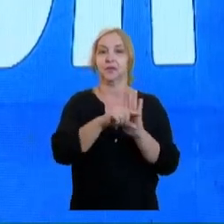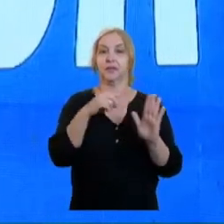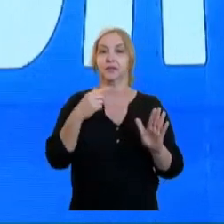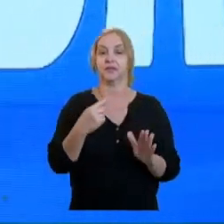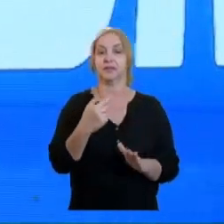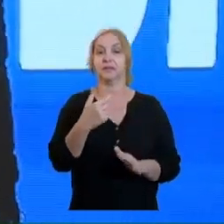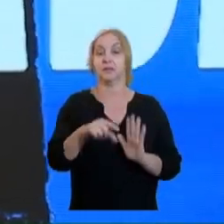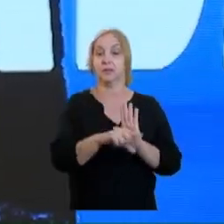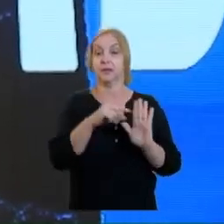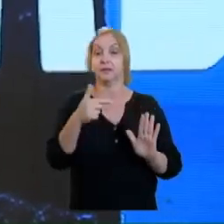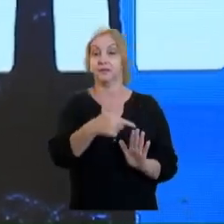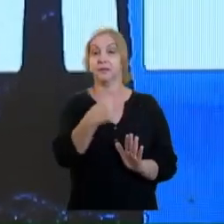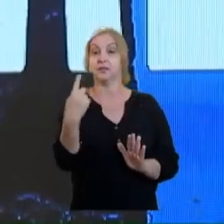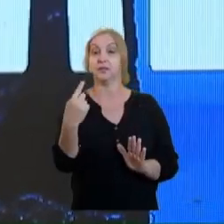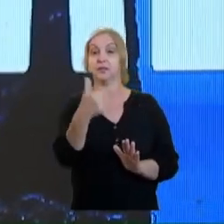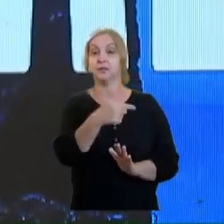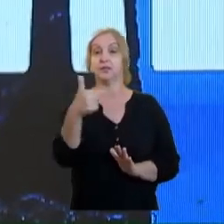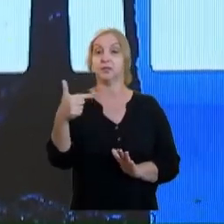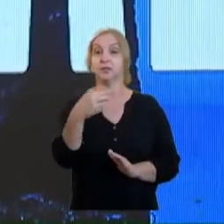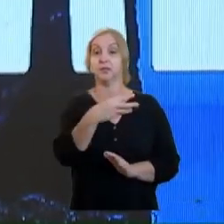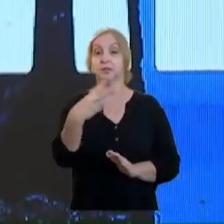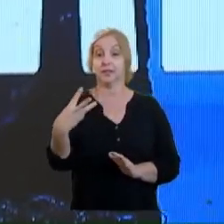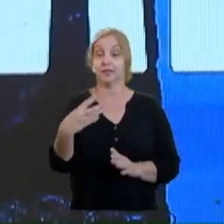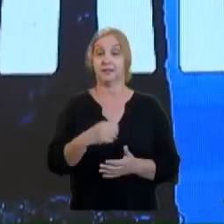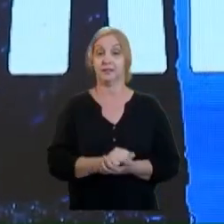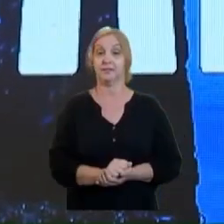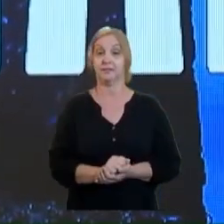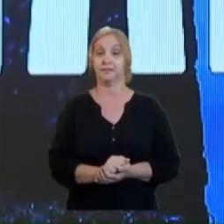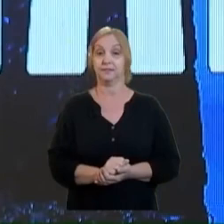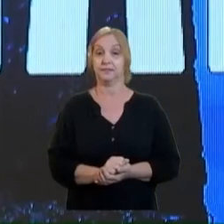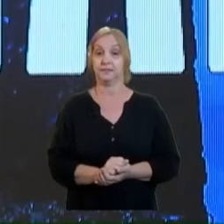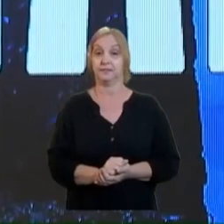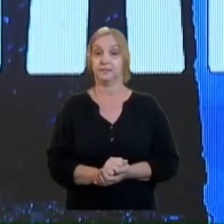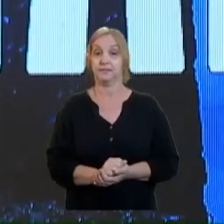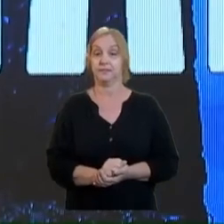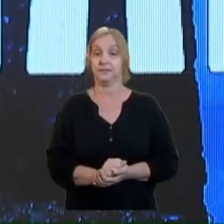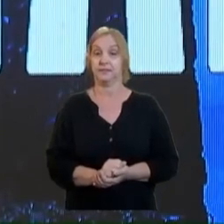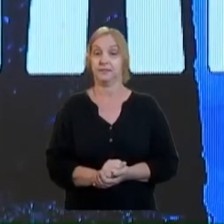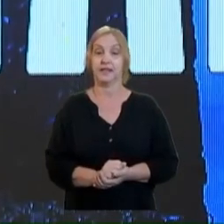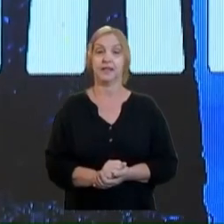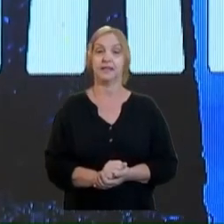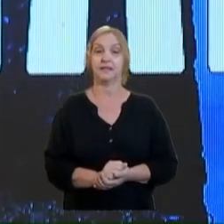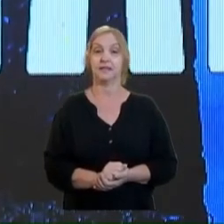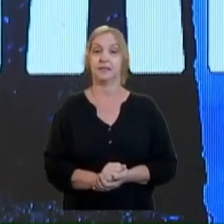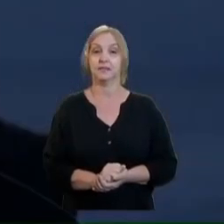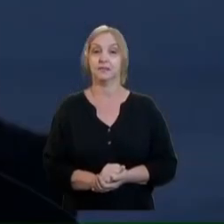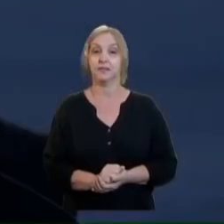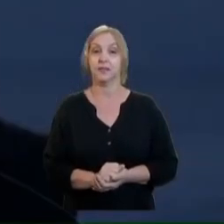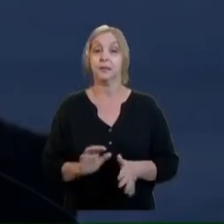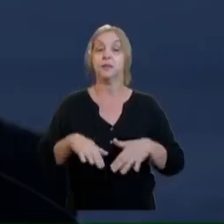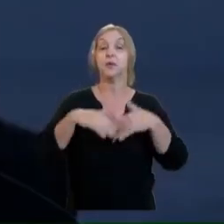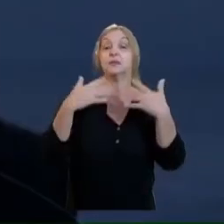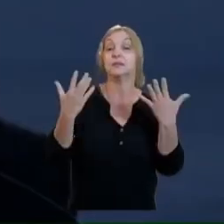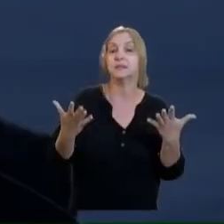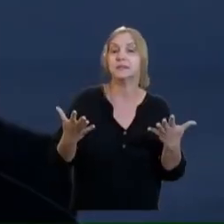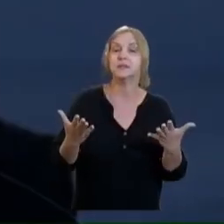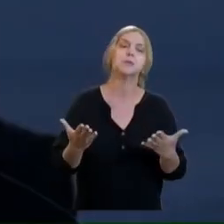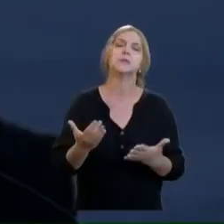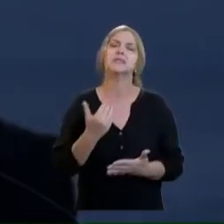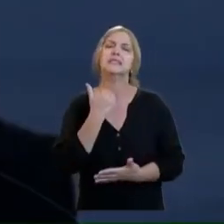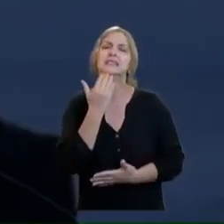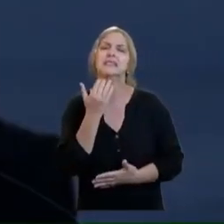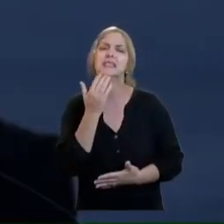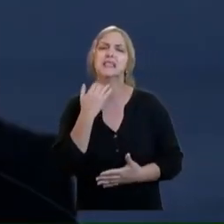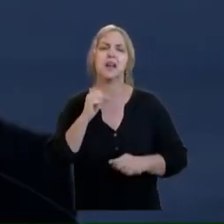21, 22 e 23, vamos falar juntos? Vamos falar? Um, dois e... Portanto,